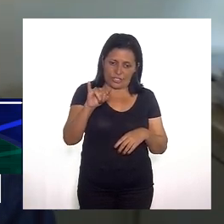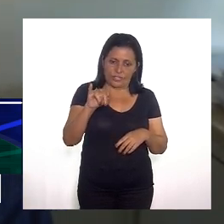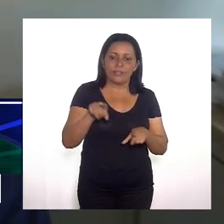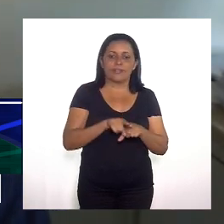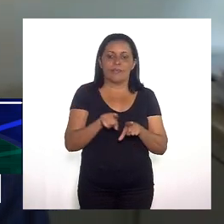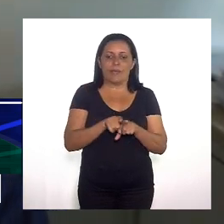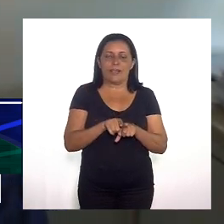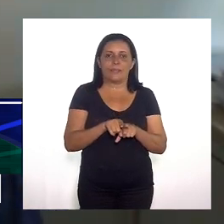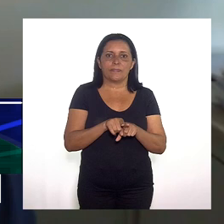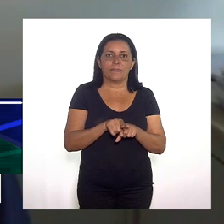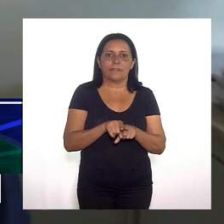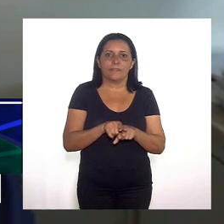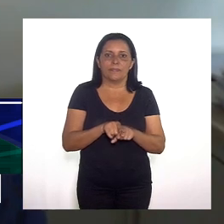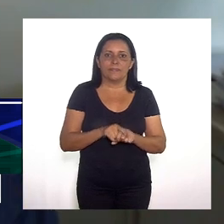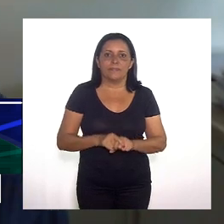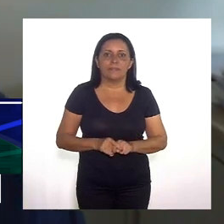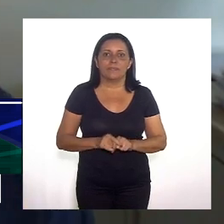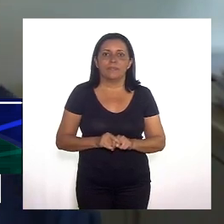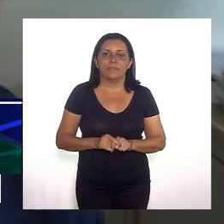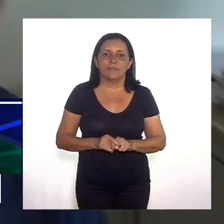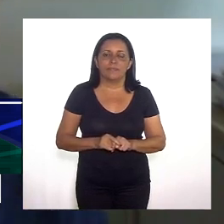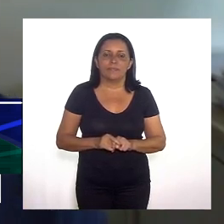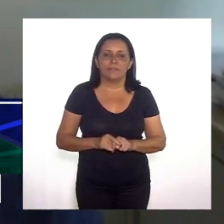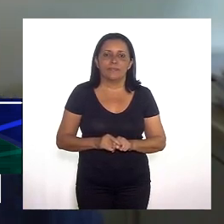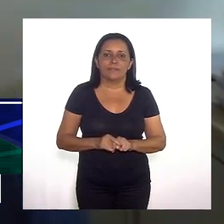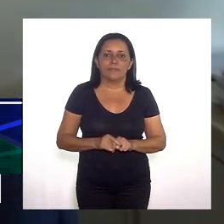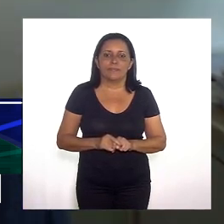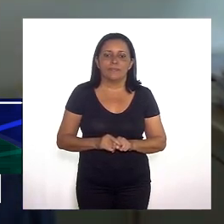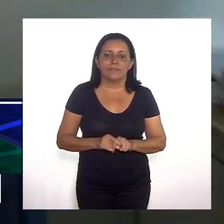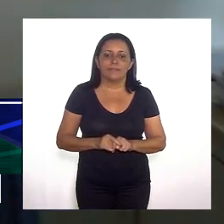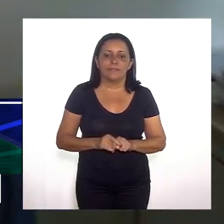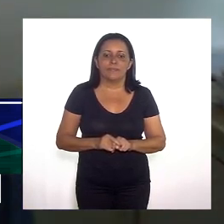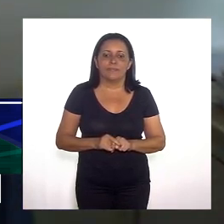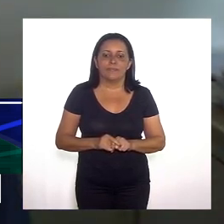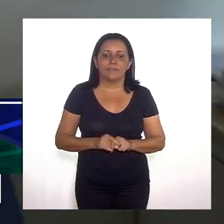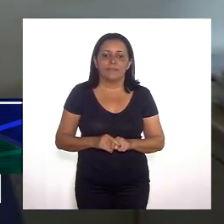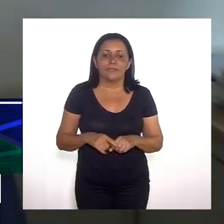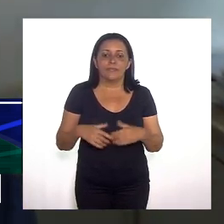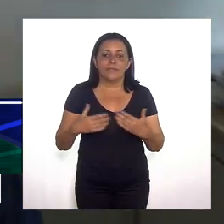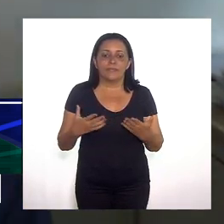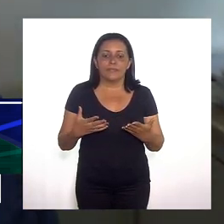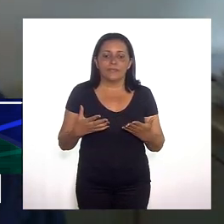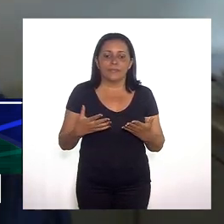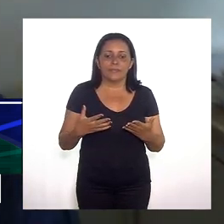do Porto Itaguaí, né, com o Porto